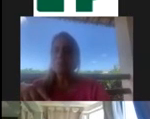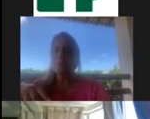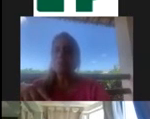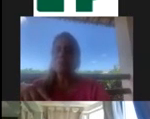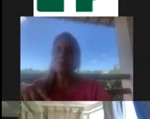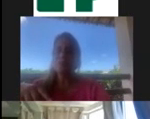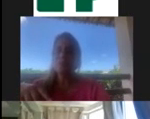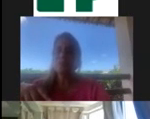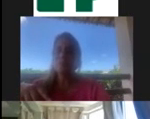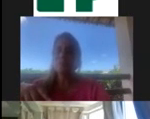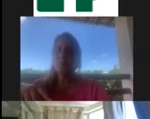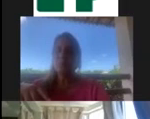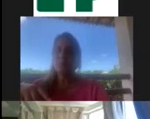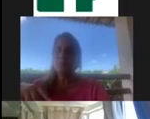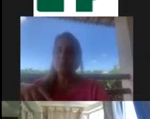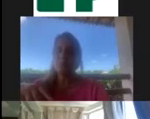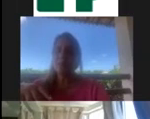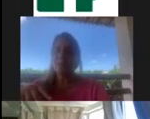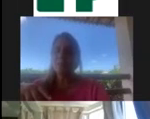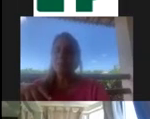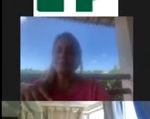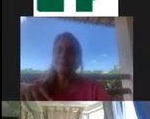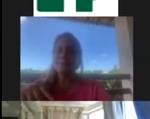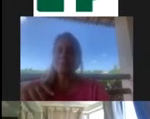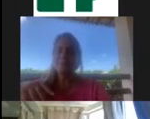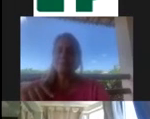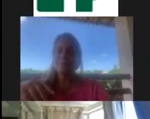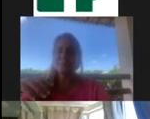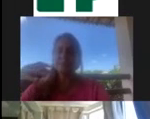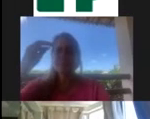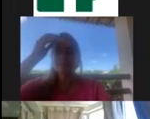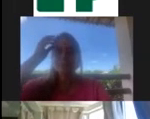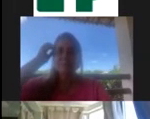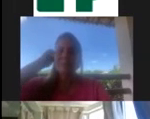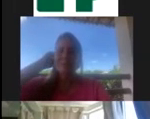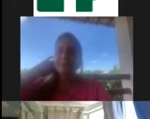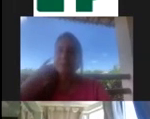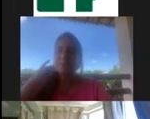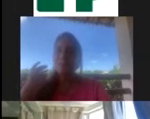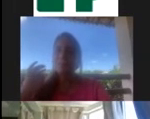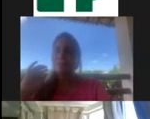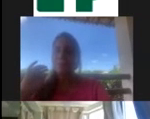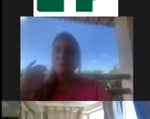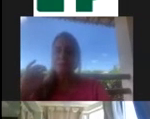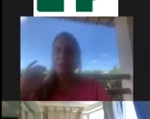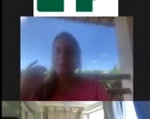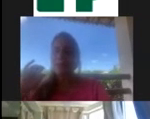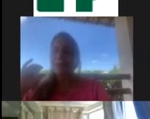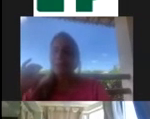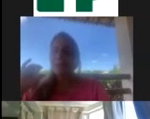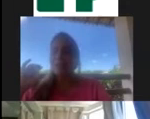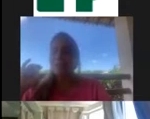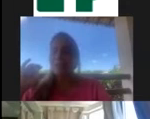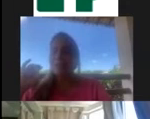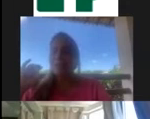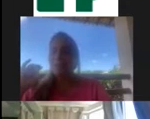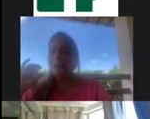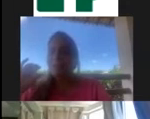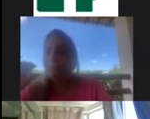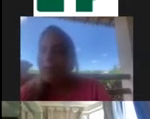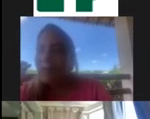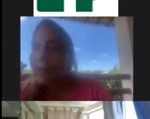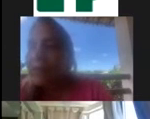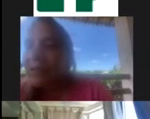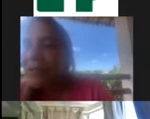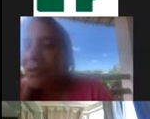eu só comentar uma coisa para o pessoal que é importante, né, que a Ana até já falou que o tribunal...